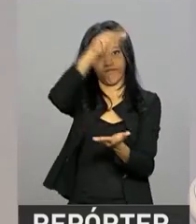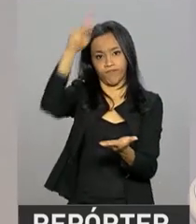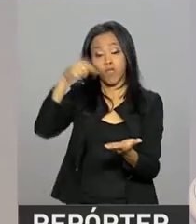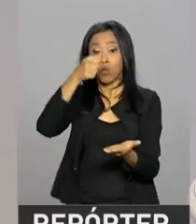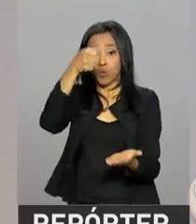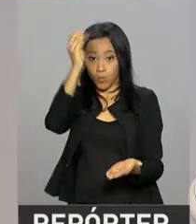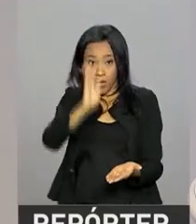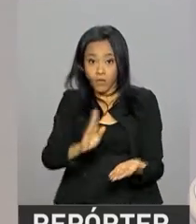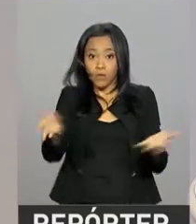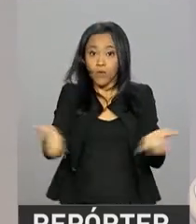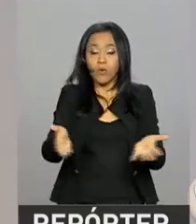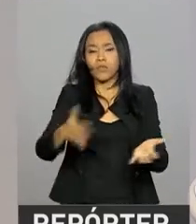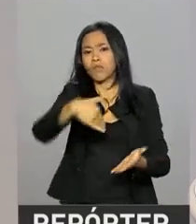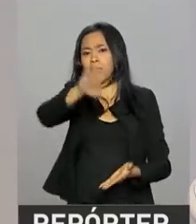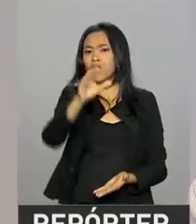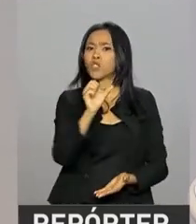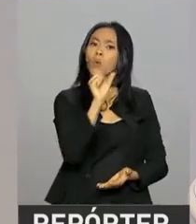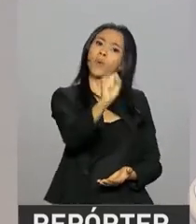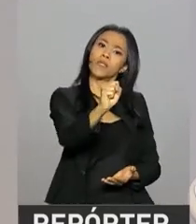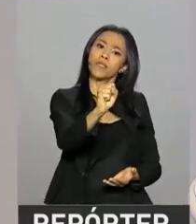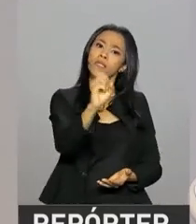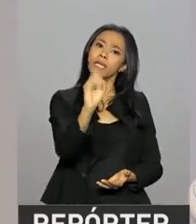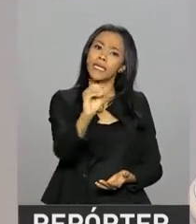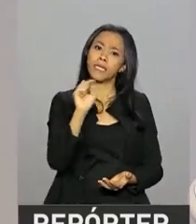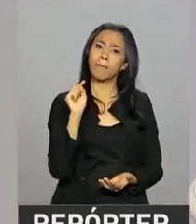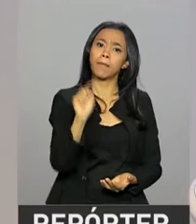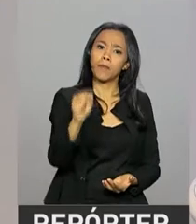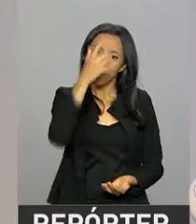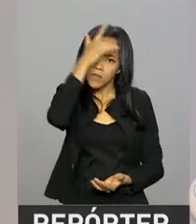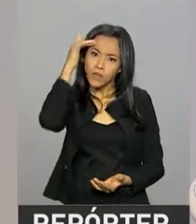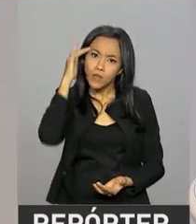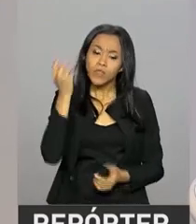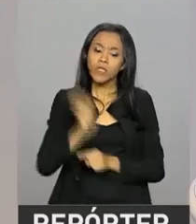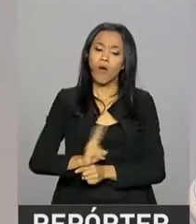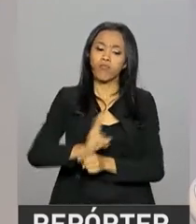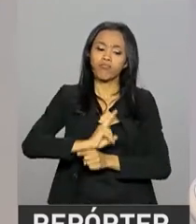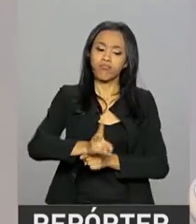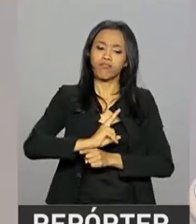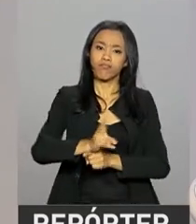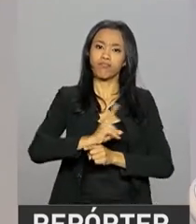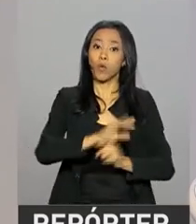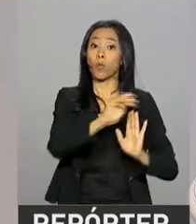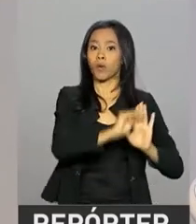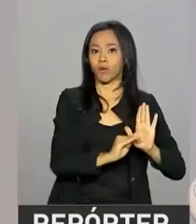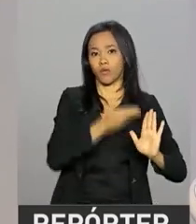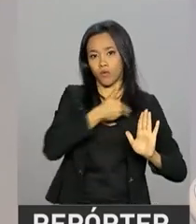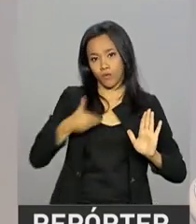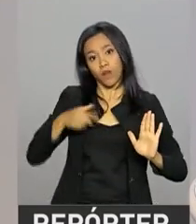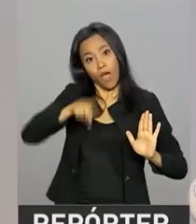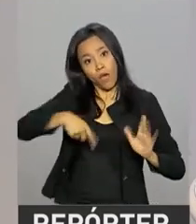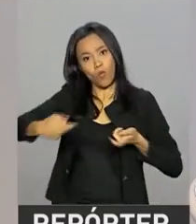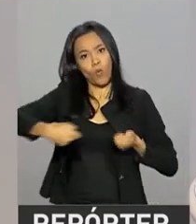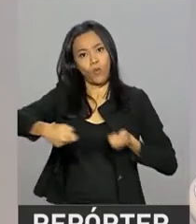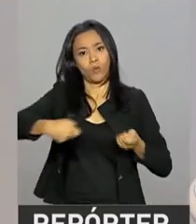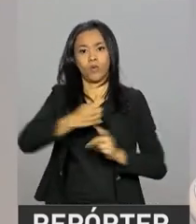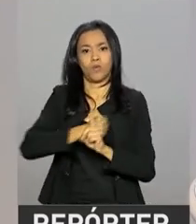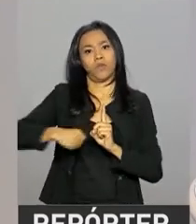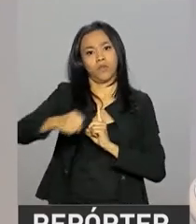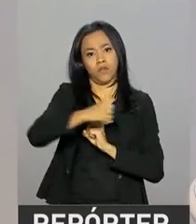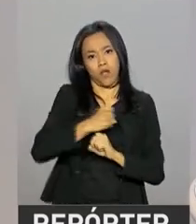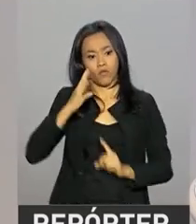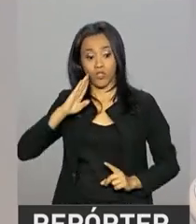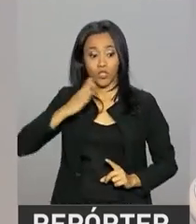nós temos hoje mais de 80 mil conselheiros que acompanha a execução do pnae e aí é o controle social trabalhando